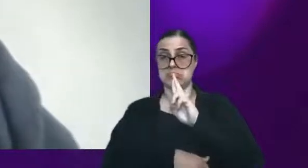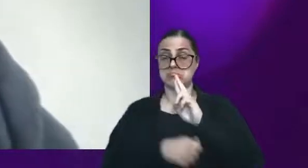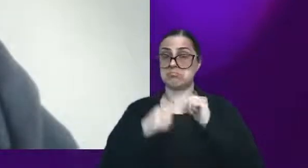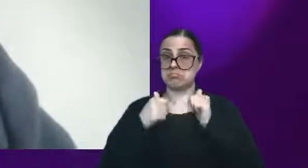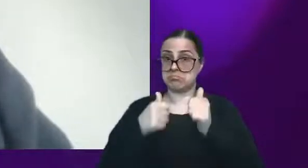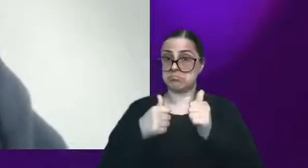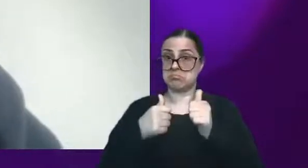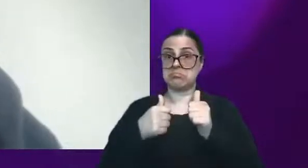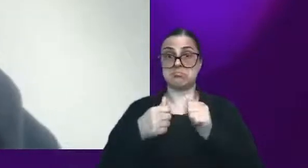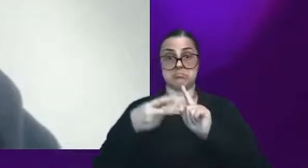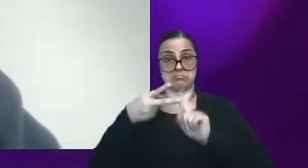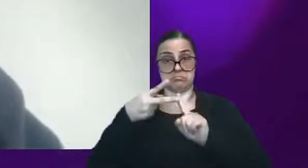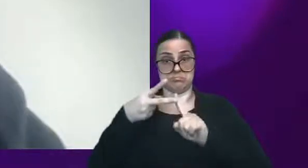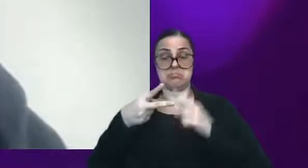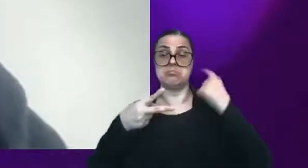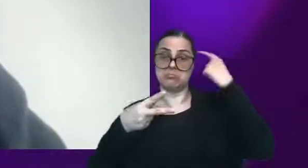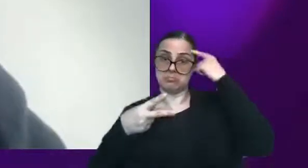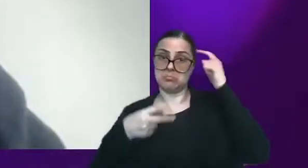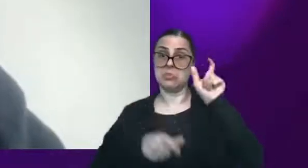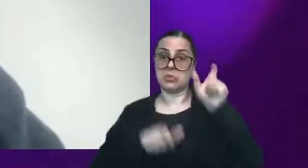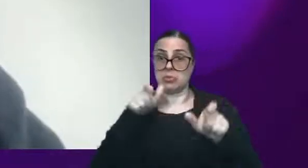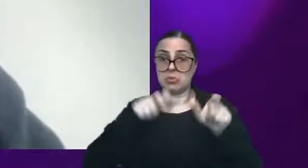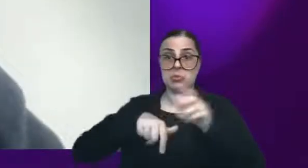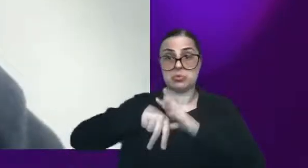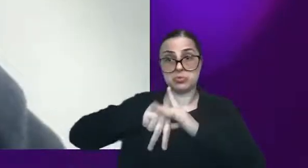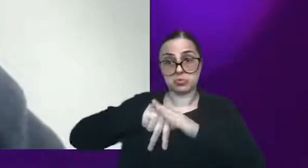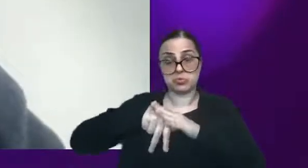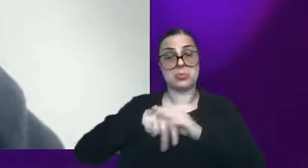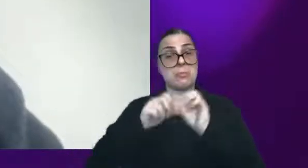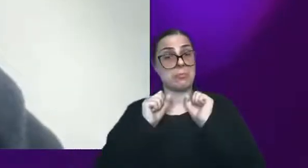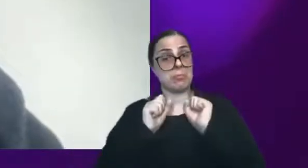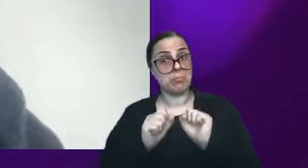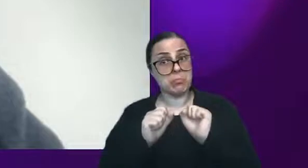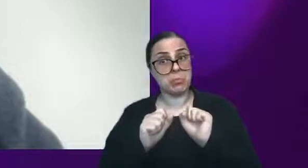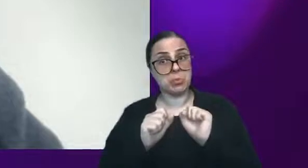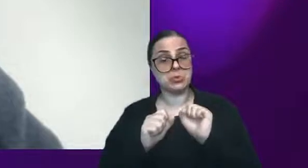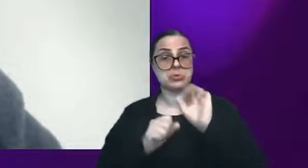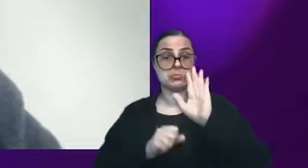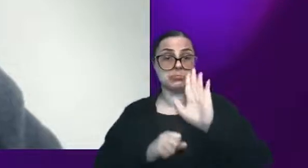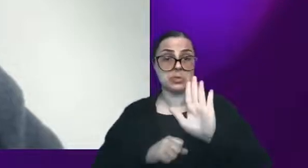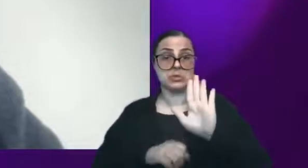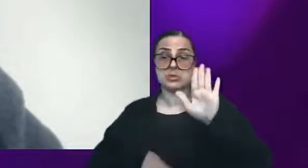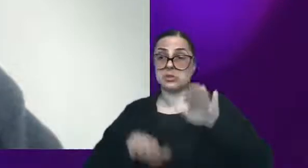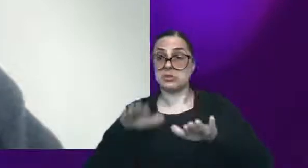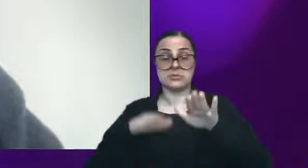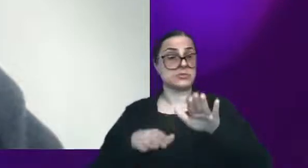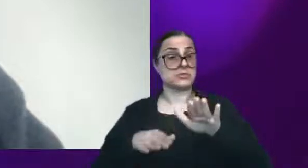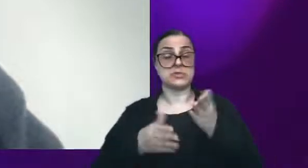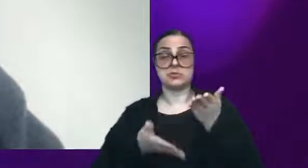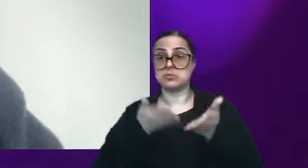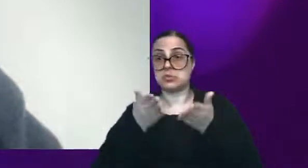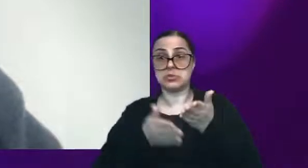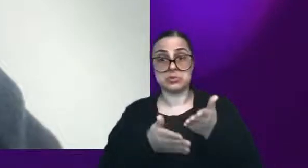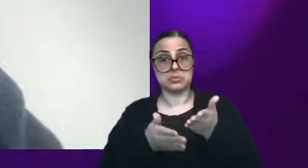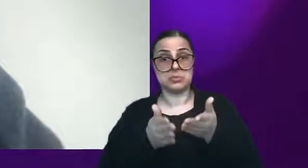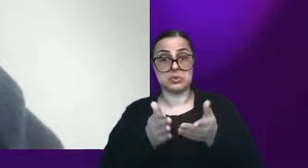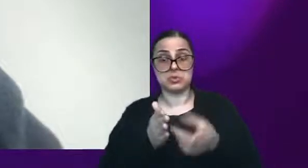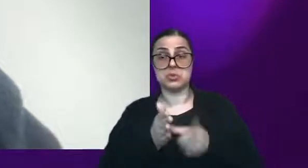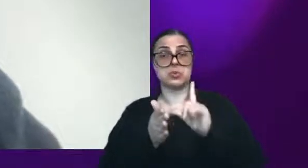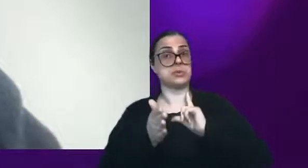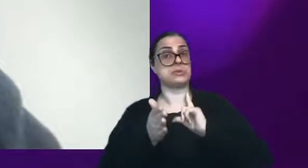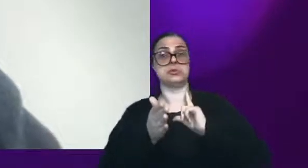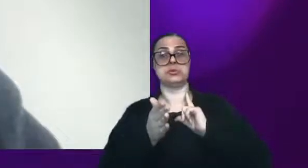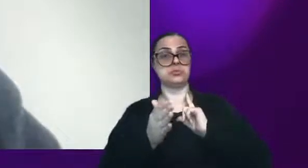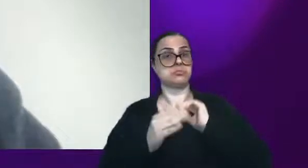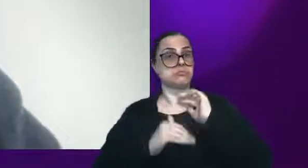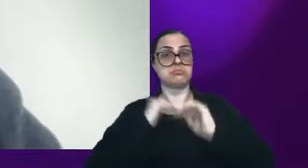considerar que alguns doentes são candidatos, mesmo quando não há uma resposta evidente, ou seja, a não progressão